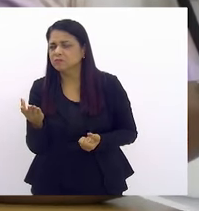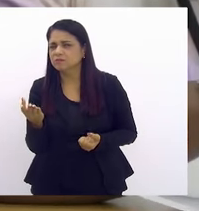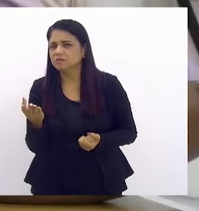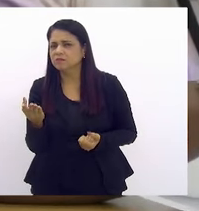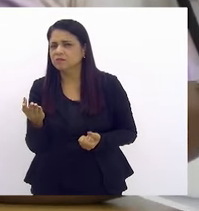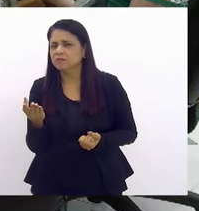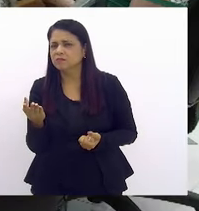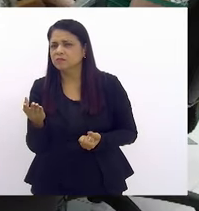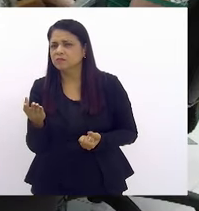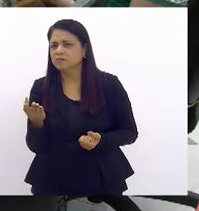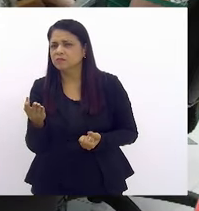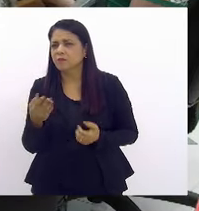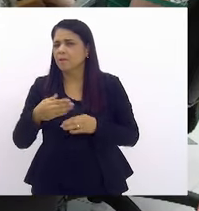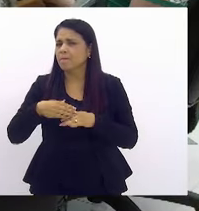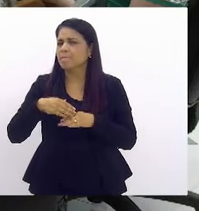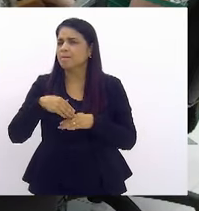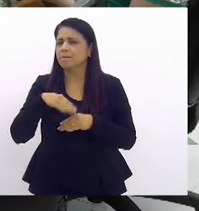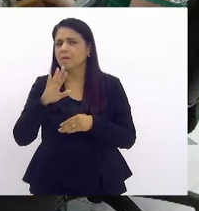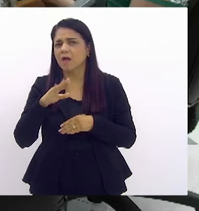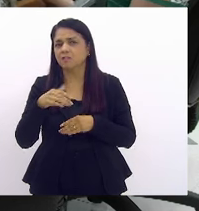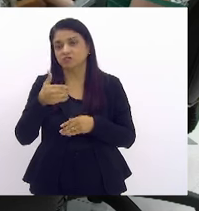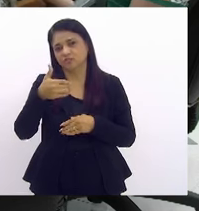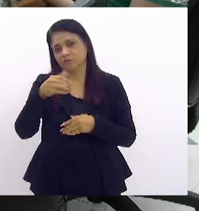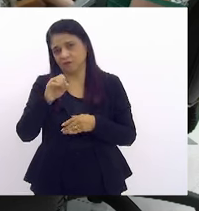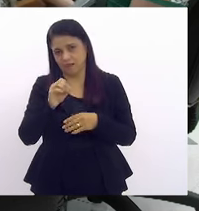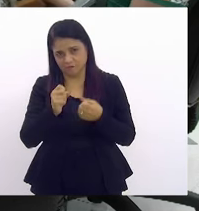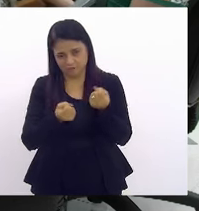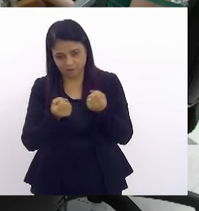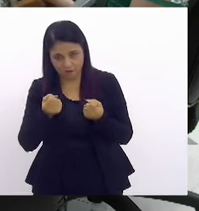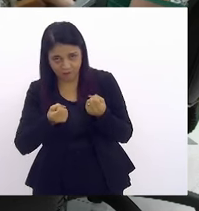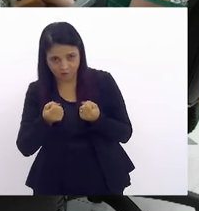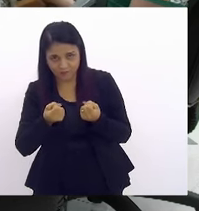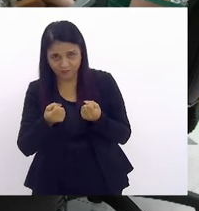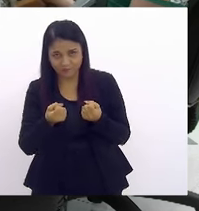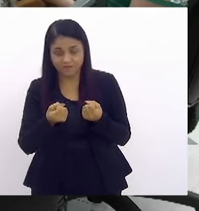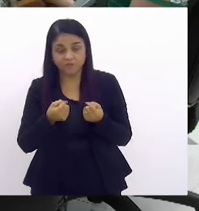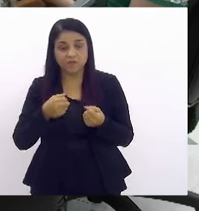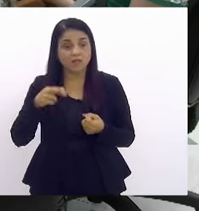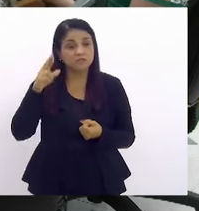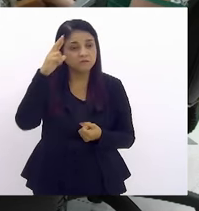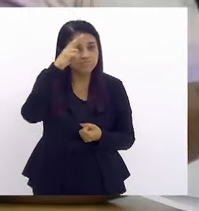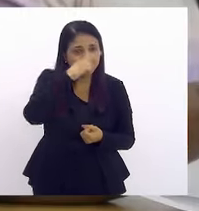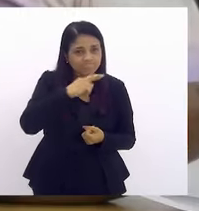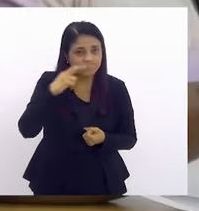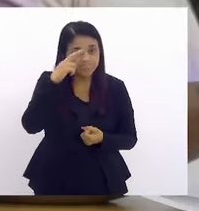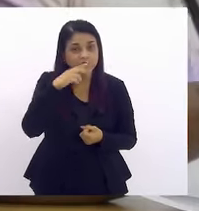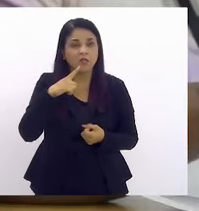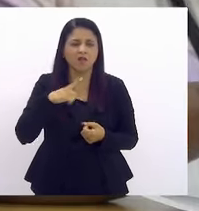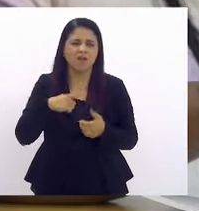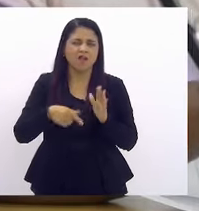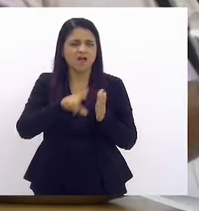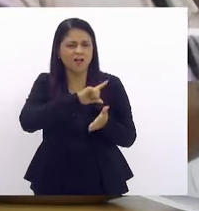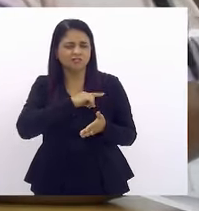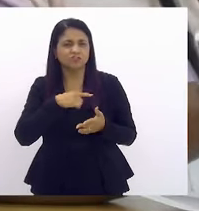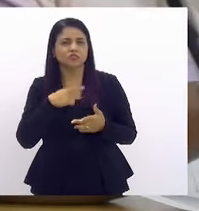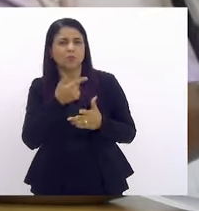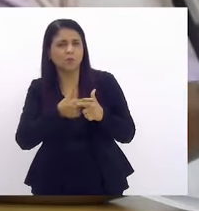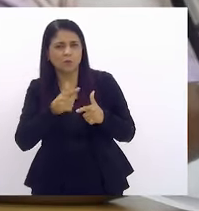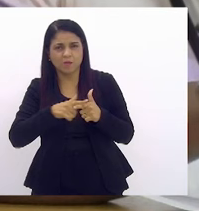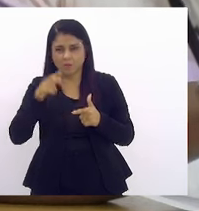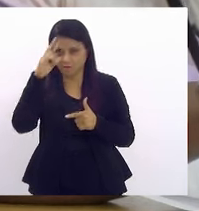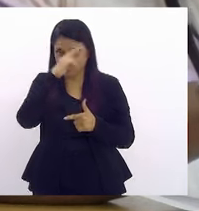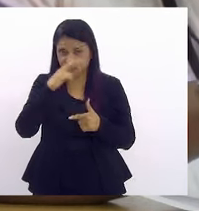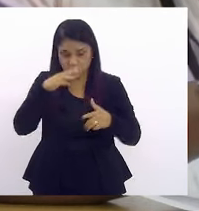fiscalização está com mais de 10 veículos. 10 veículos. E agora eles tinham também, deputado, um problema de fiscalização na beira da lagoa, né?